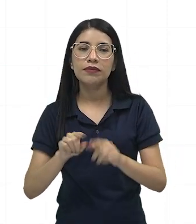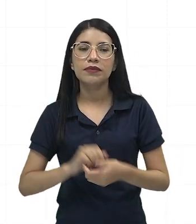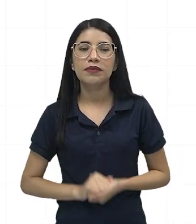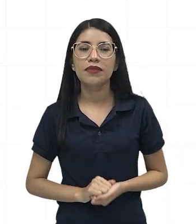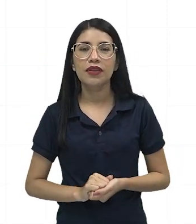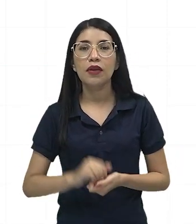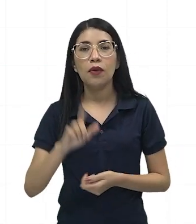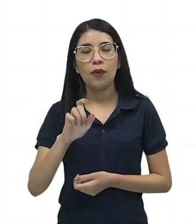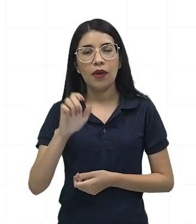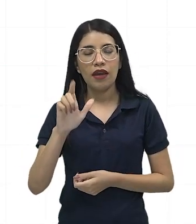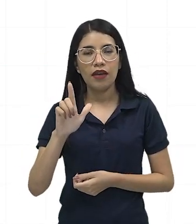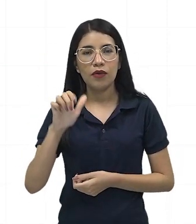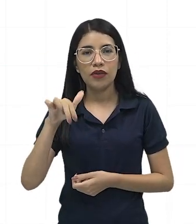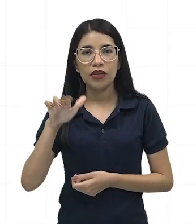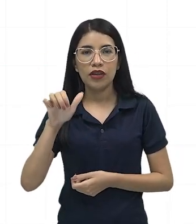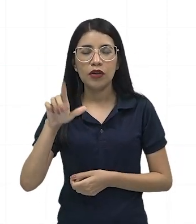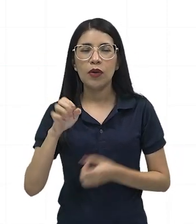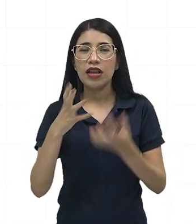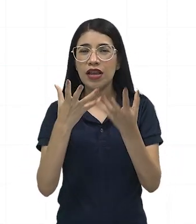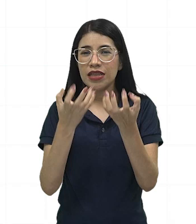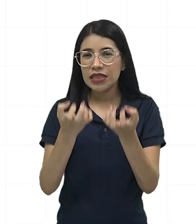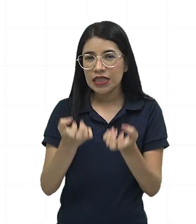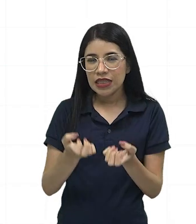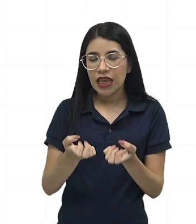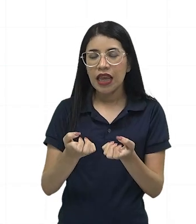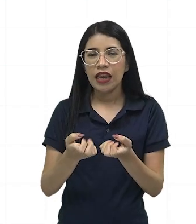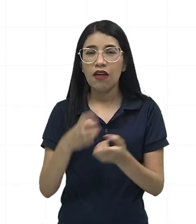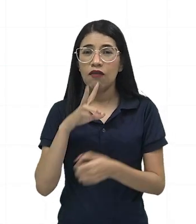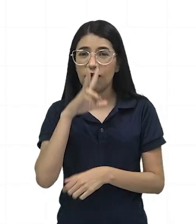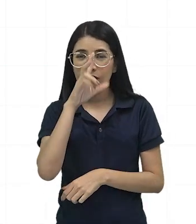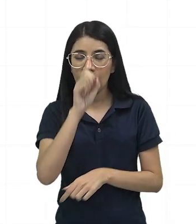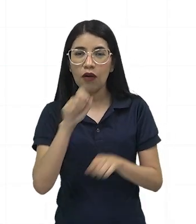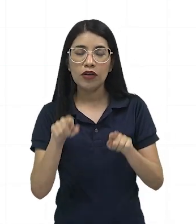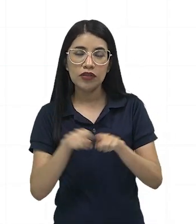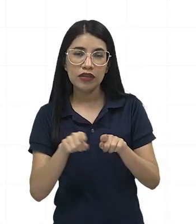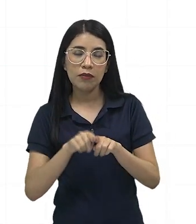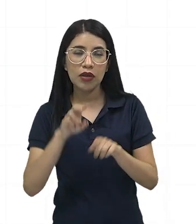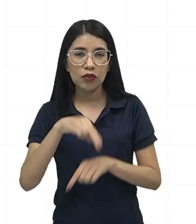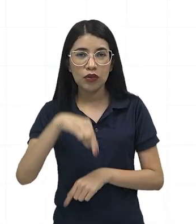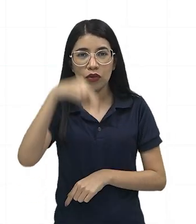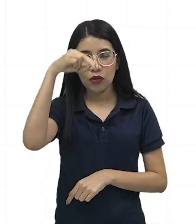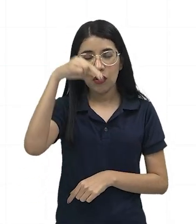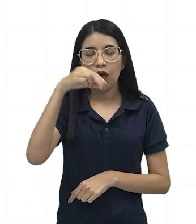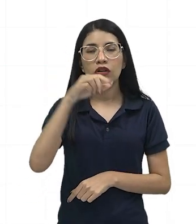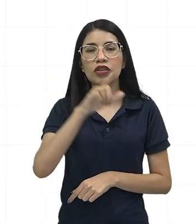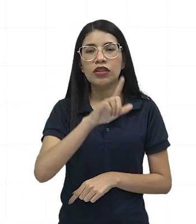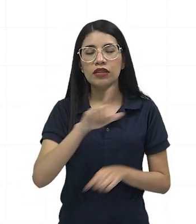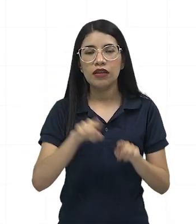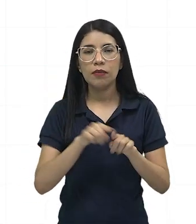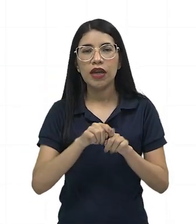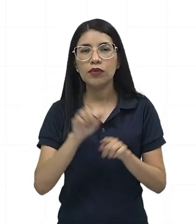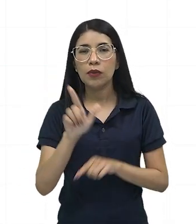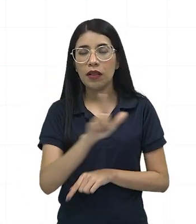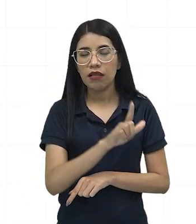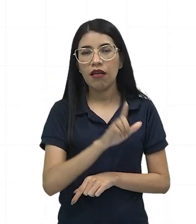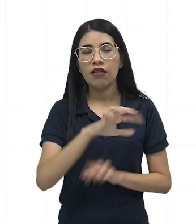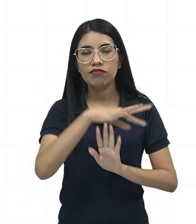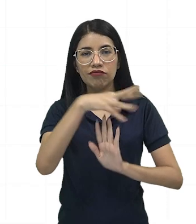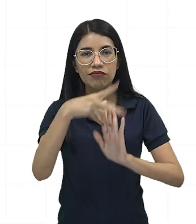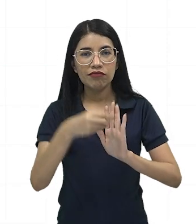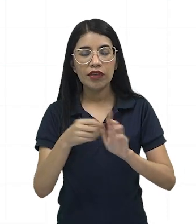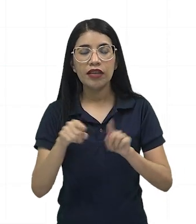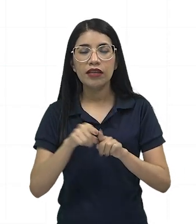El Niño causa secas de moderadas a intensas no norte e no leste da Amazônia e aumento